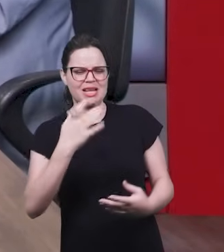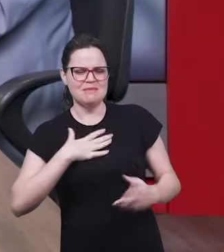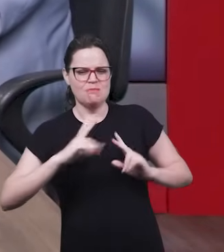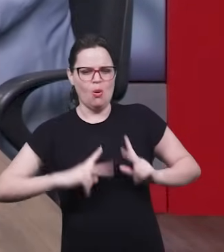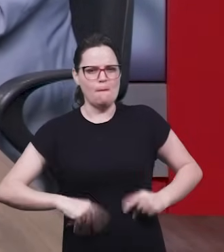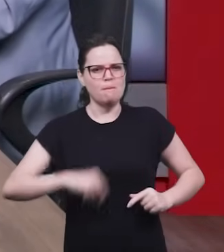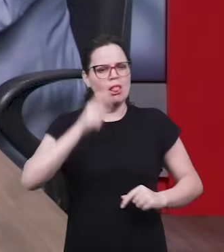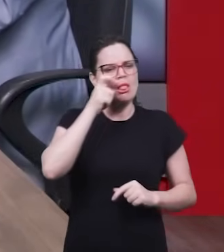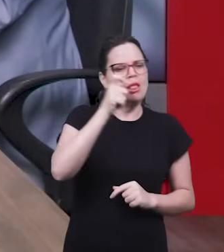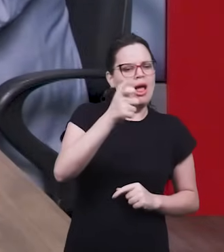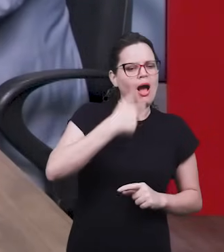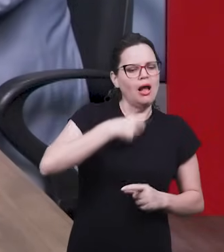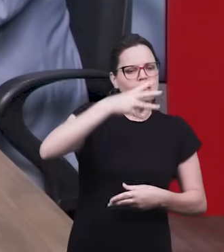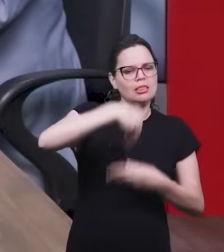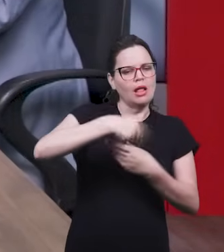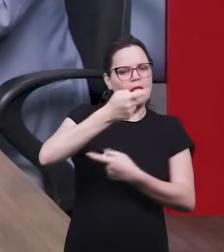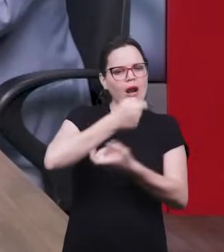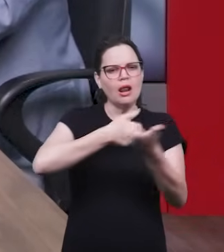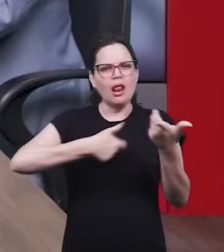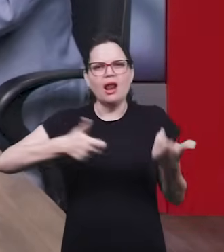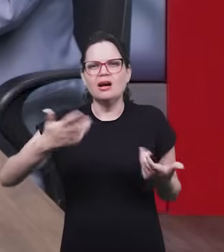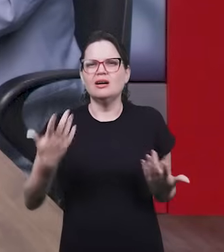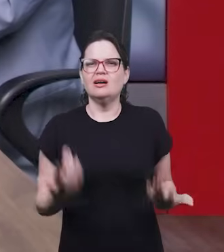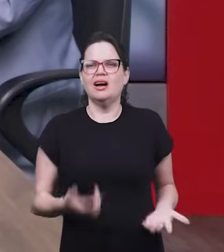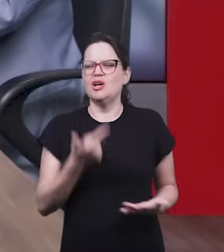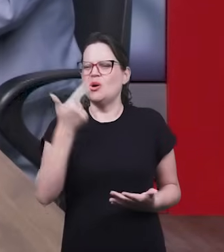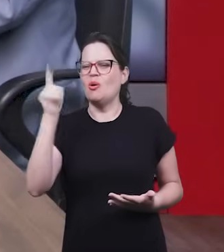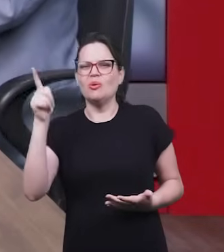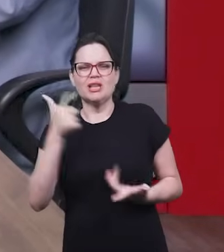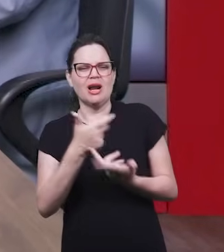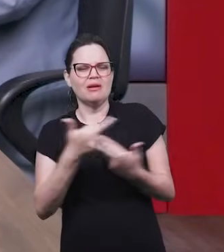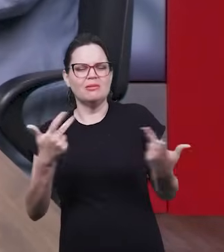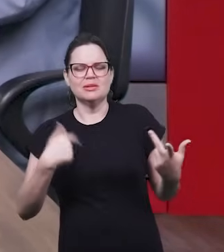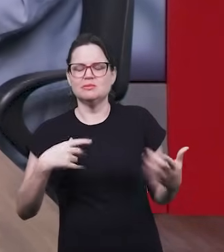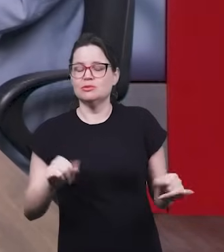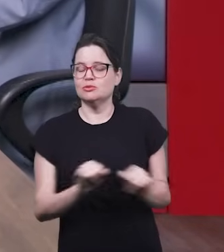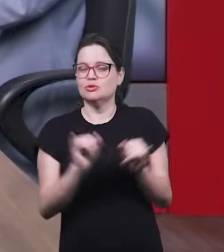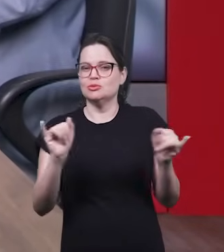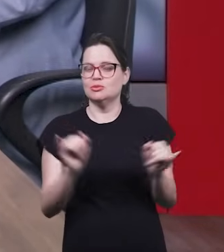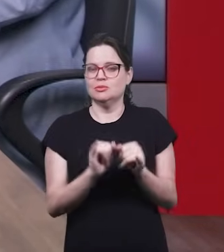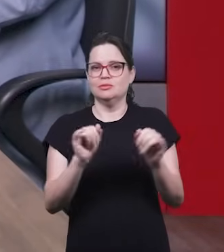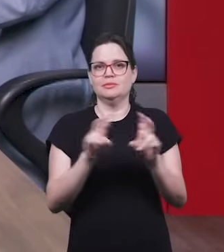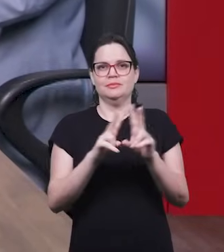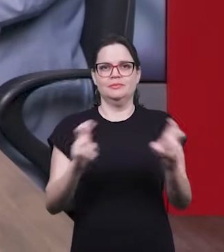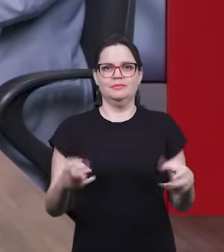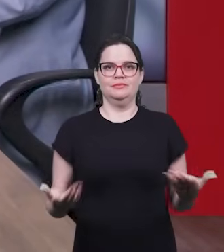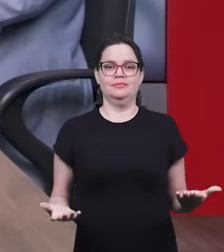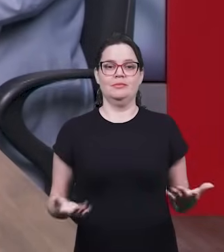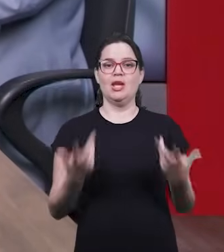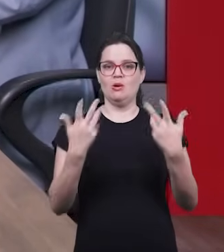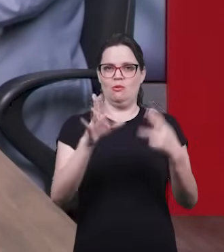humano. E isso foi outro Sai detalhe. O temor, outro né? detalhe, né? Com relação ao governo.